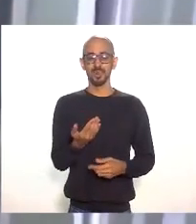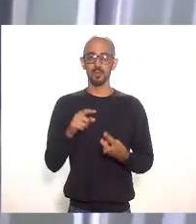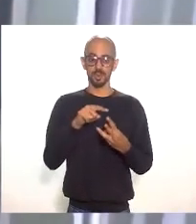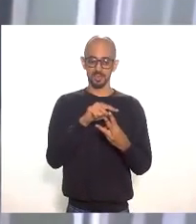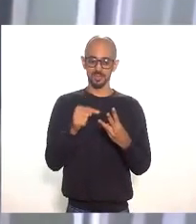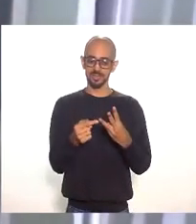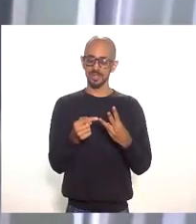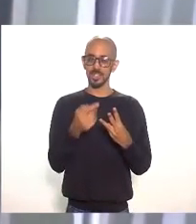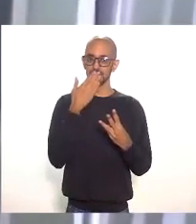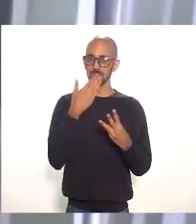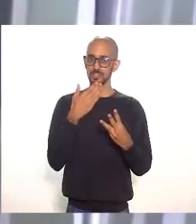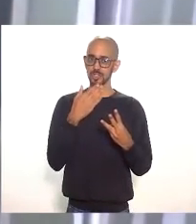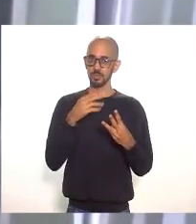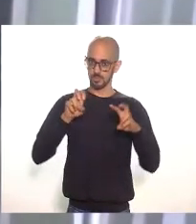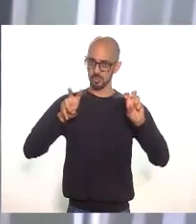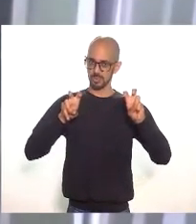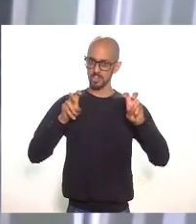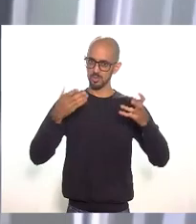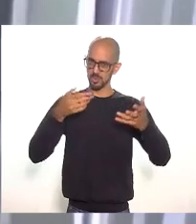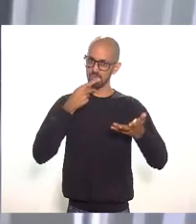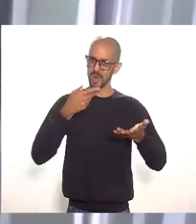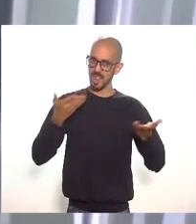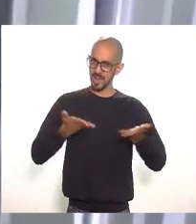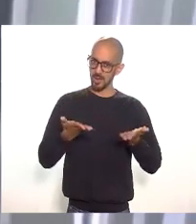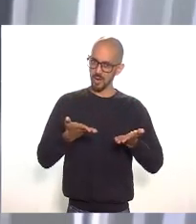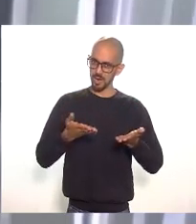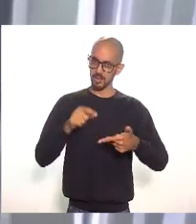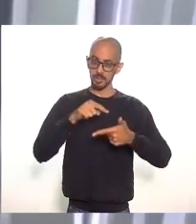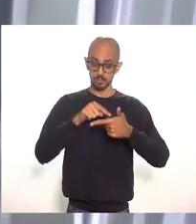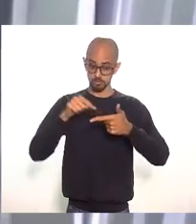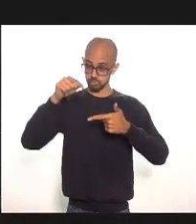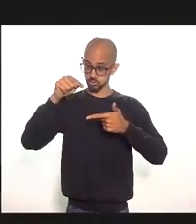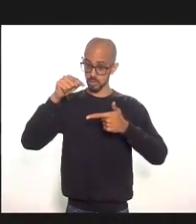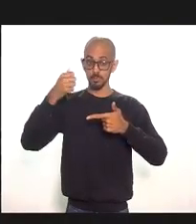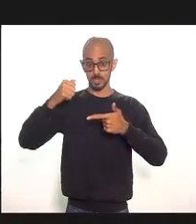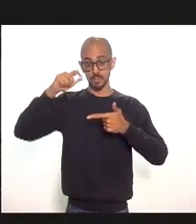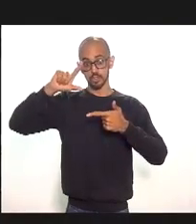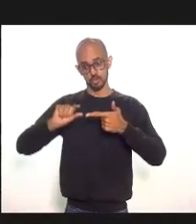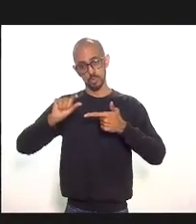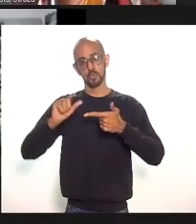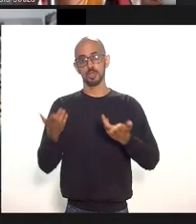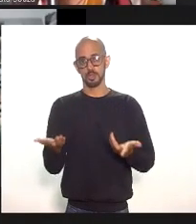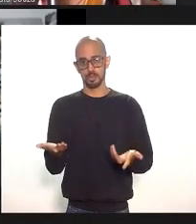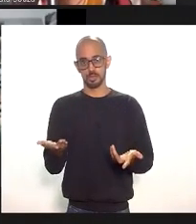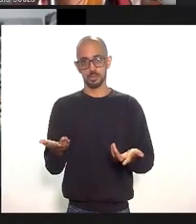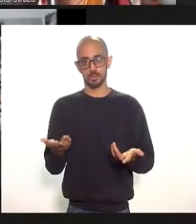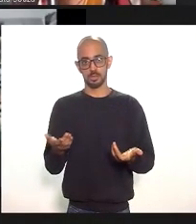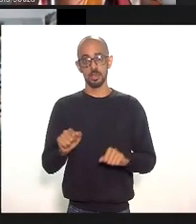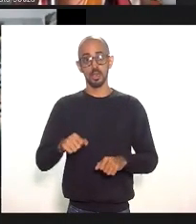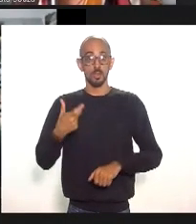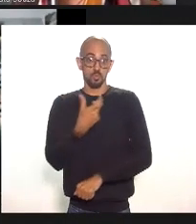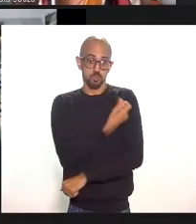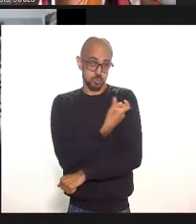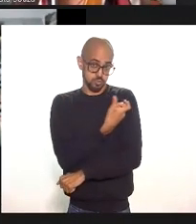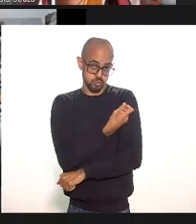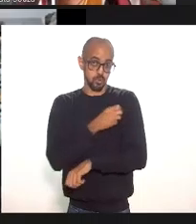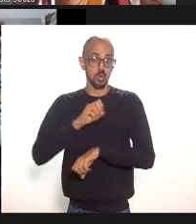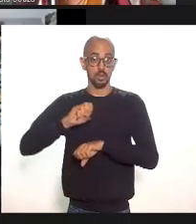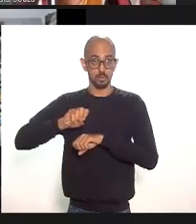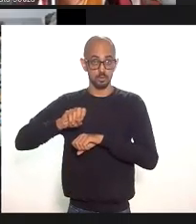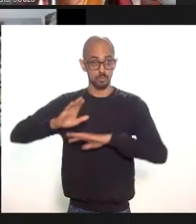Ju, não estiverem garantidas, quais sejam? Curva epidemiológica baixa, baixo risco. Imunização dos profissionais da